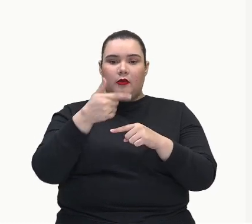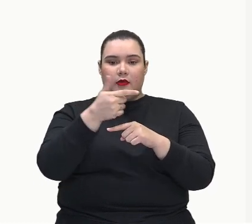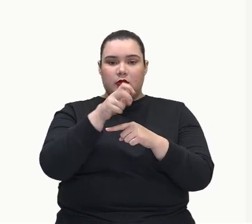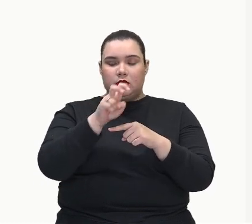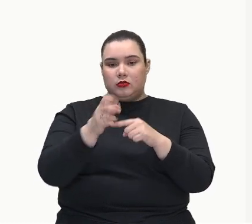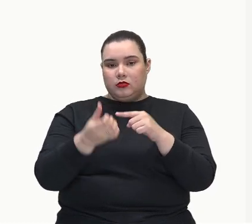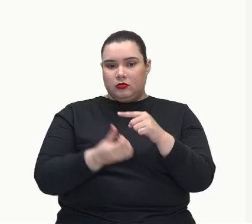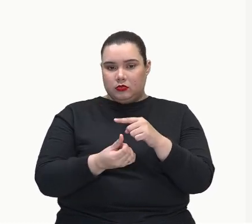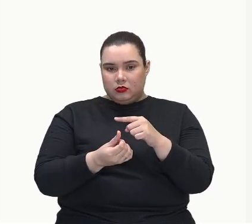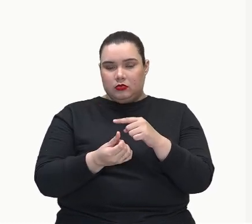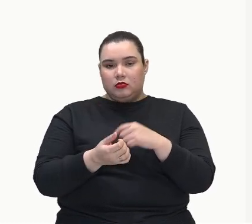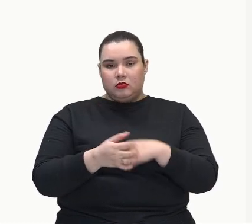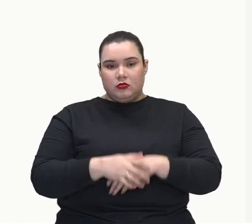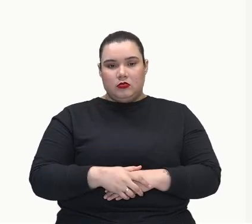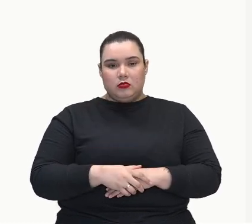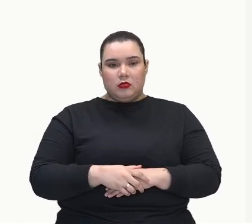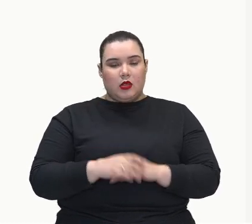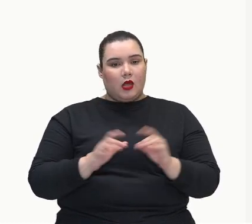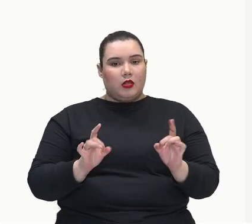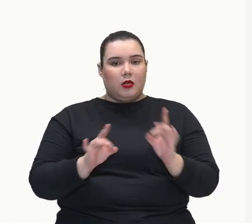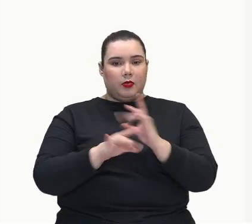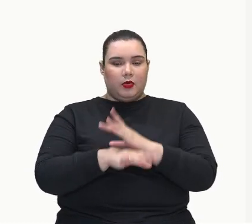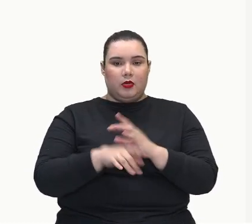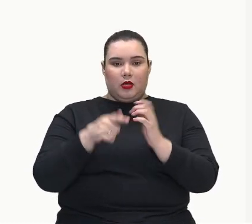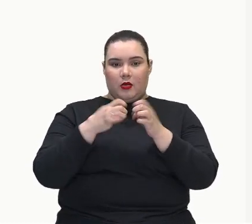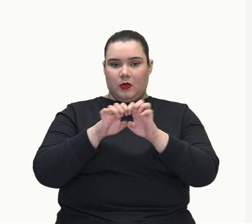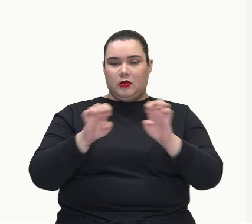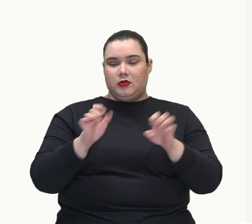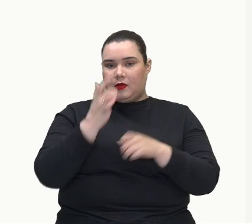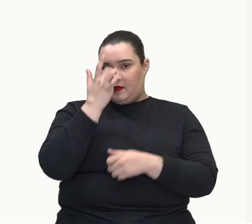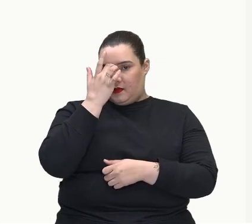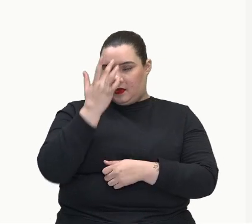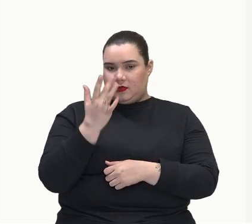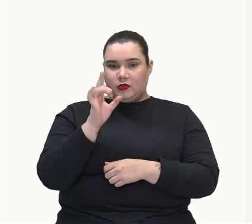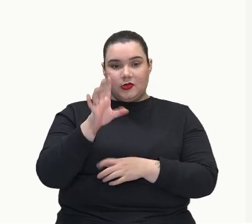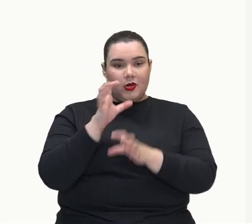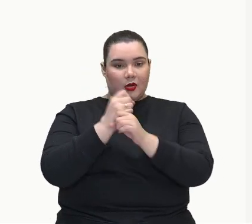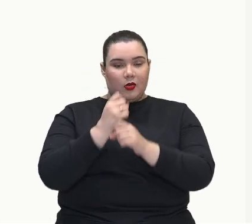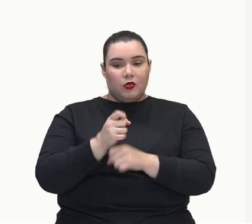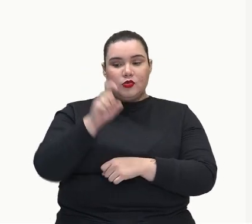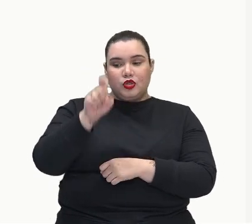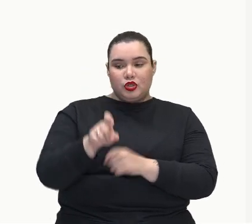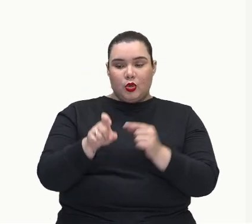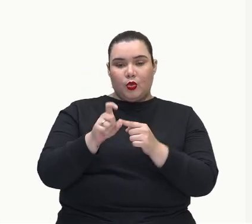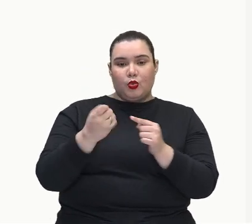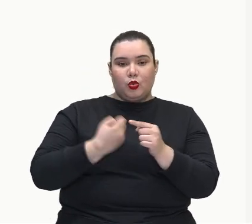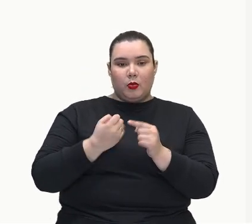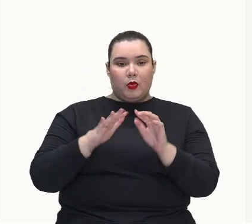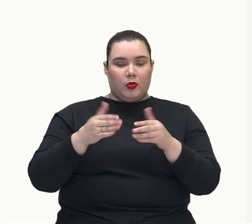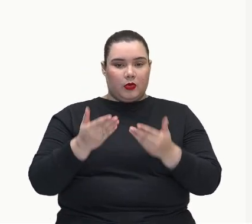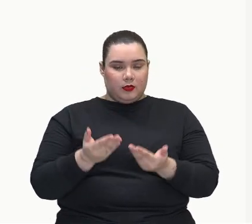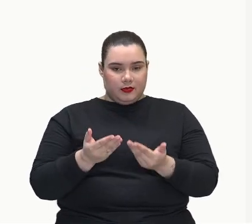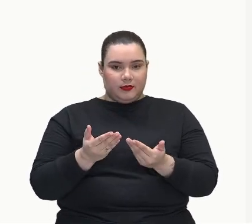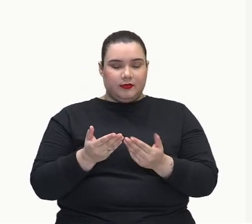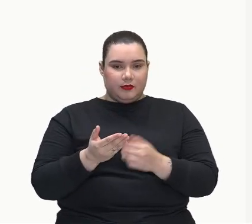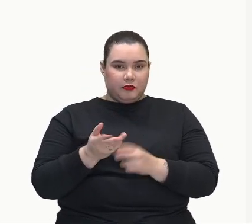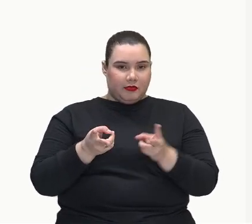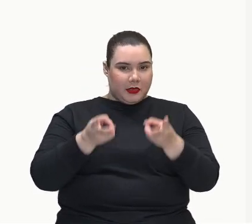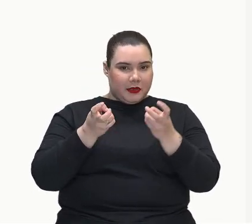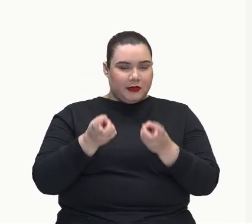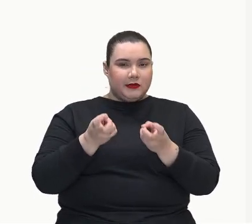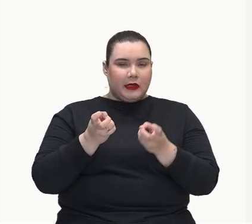gente precisava para resolver essa questão, só calcular o valor de x. Vejam só que não deu